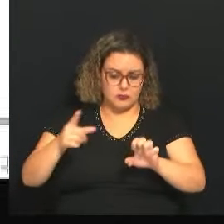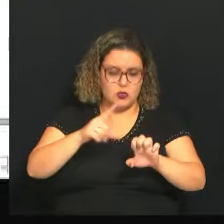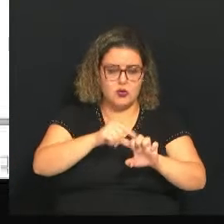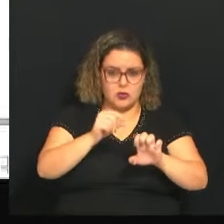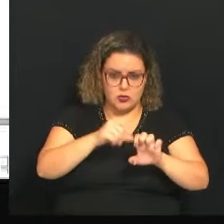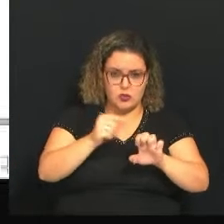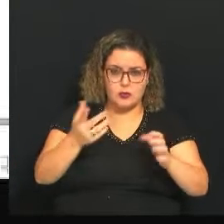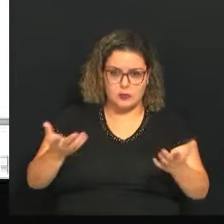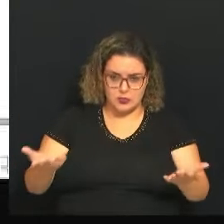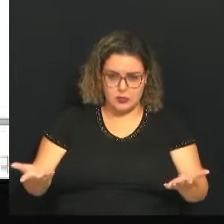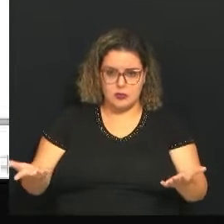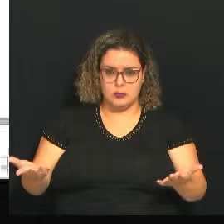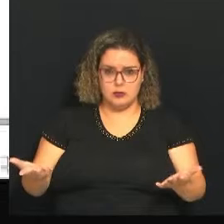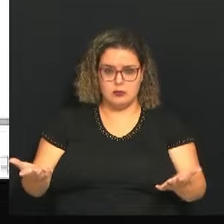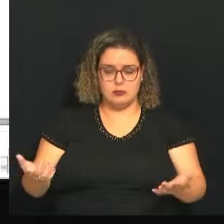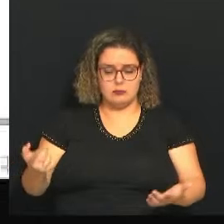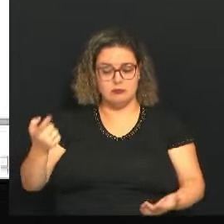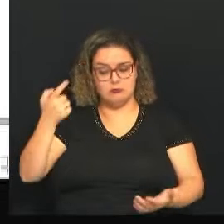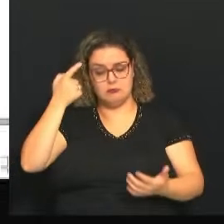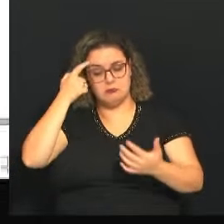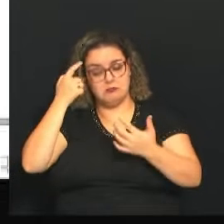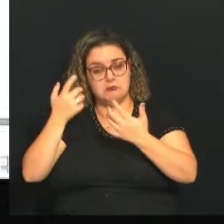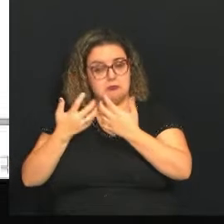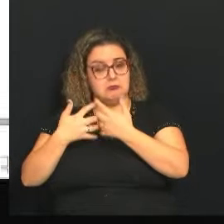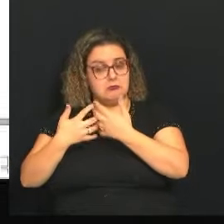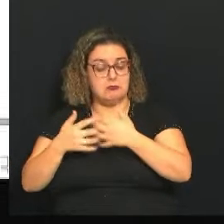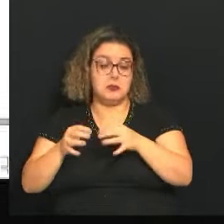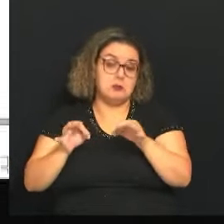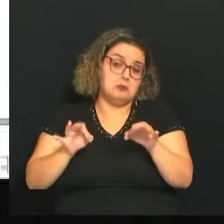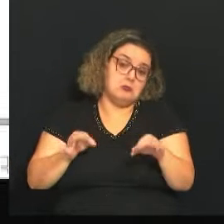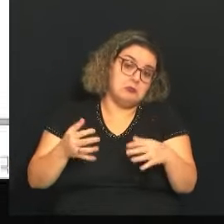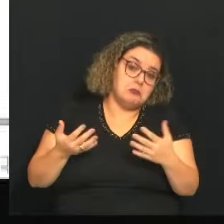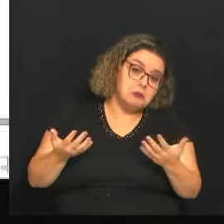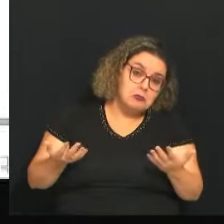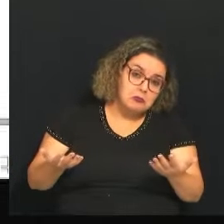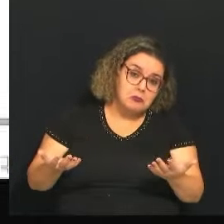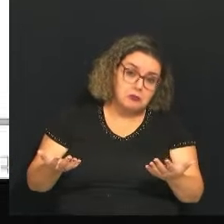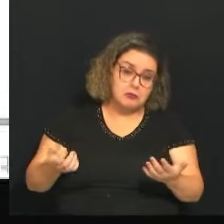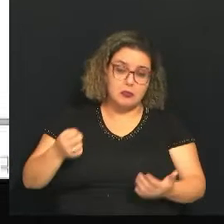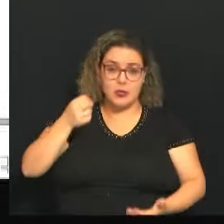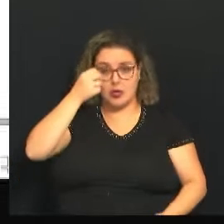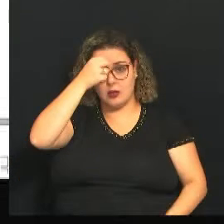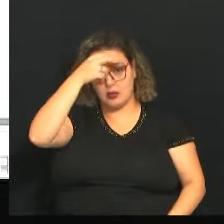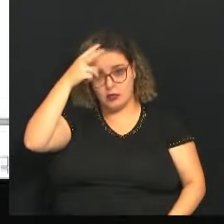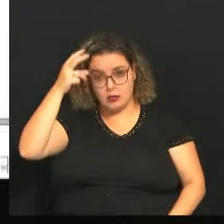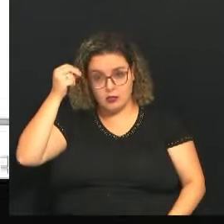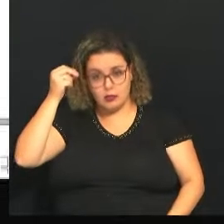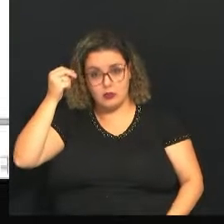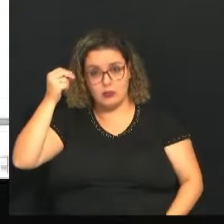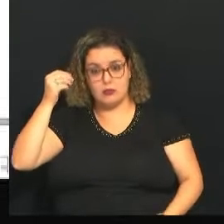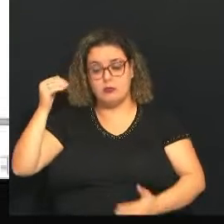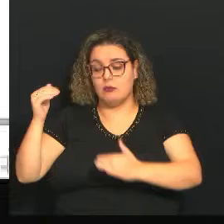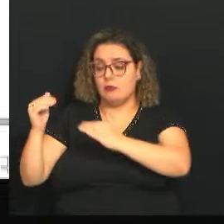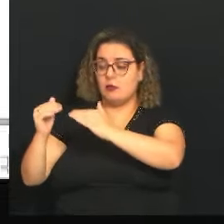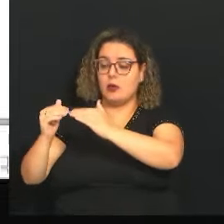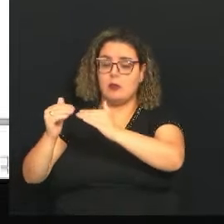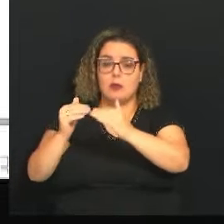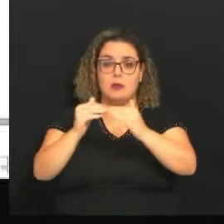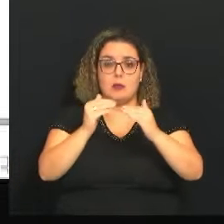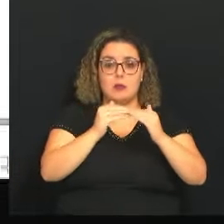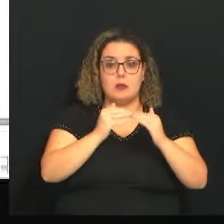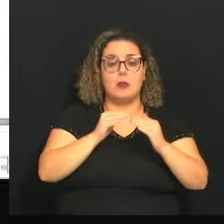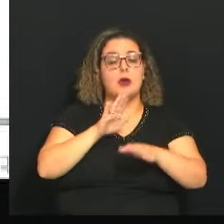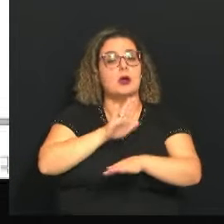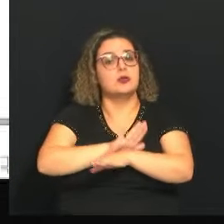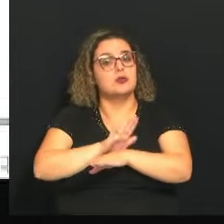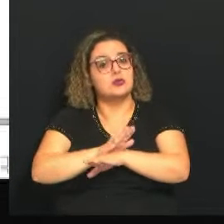sei, nessa concepção se isso é correto, mas eu imagino que o prefeito está fazendo contas a favor dos cofres públicos, que